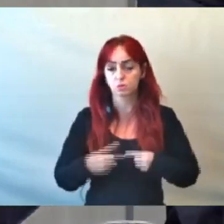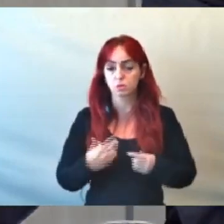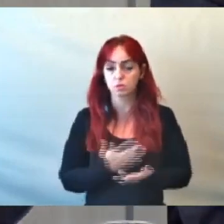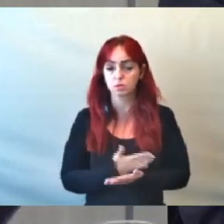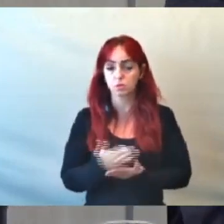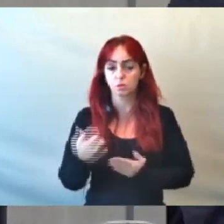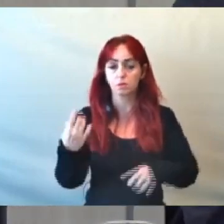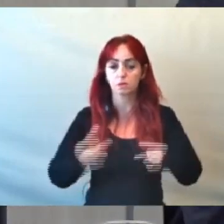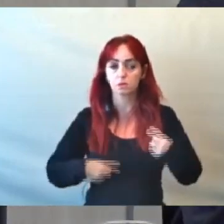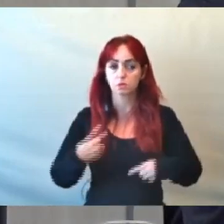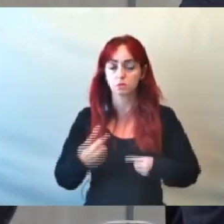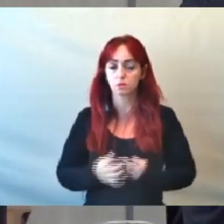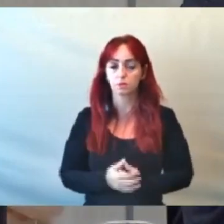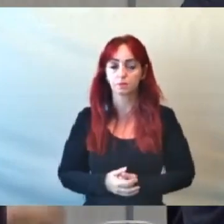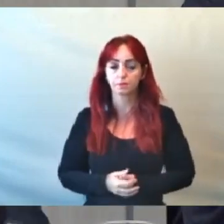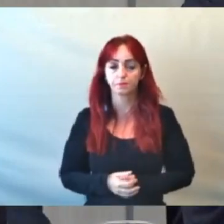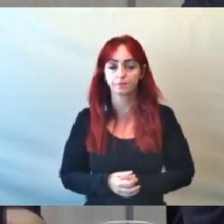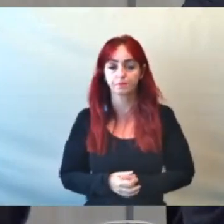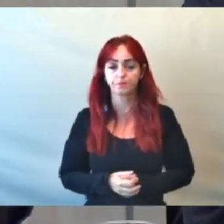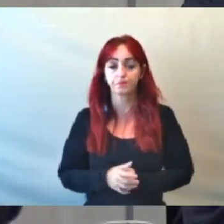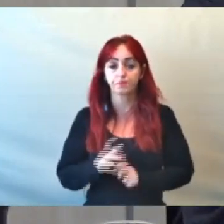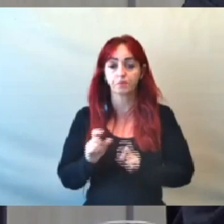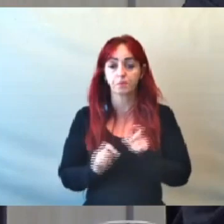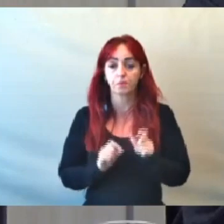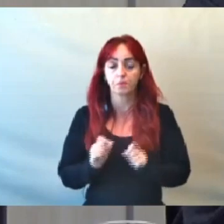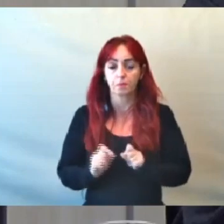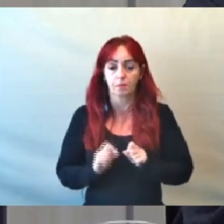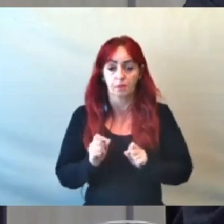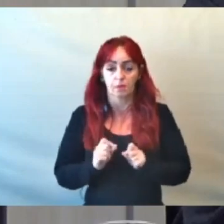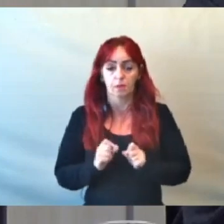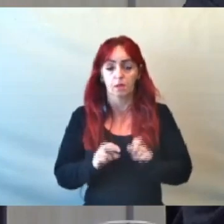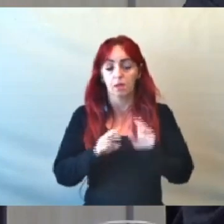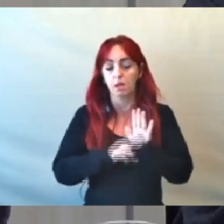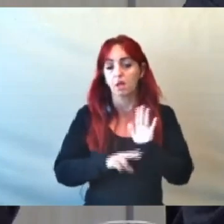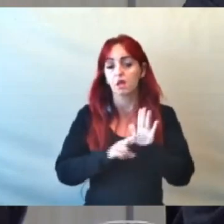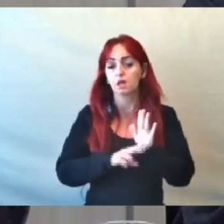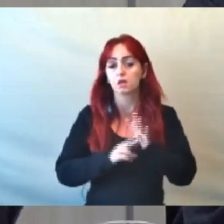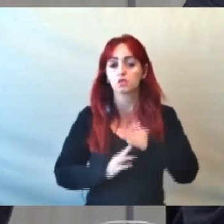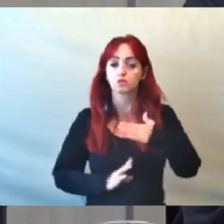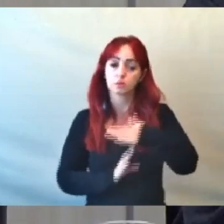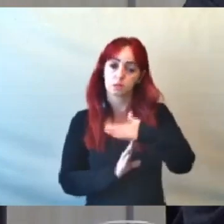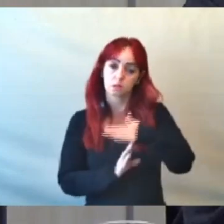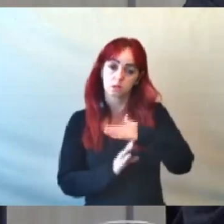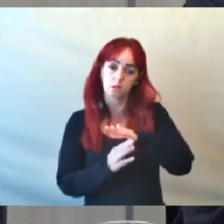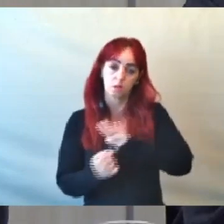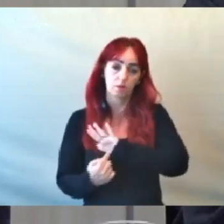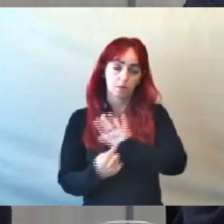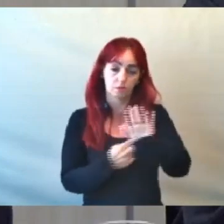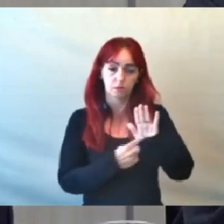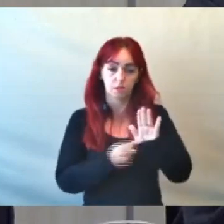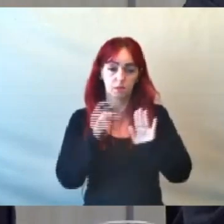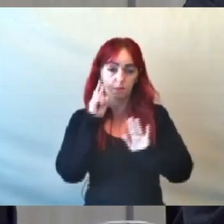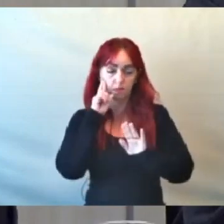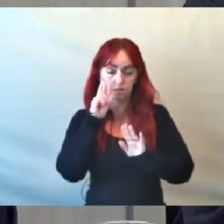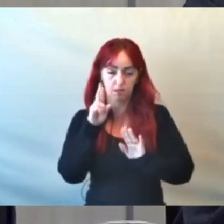de um requerimento de suspeição apresentado pela senhora Ana Paula Fernandes Viana